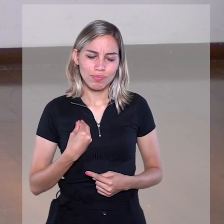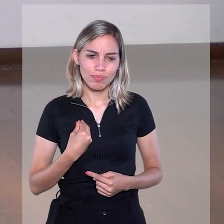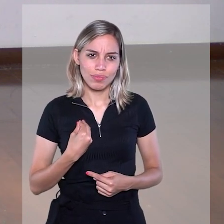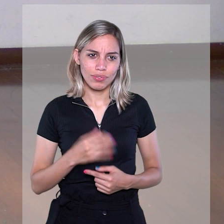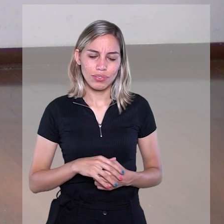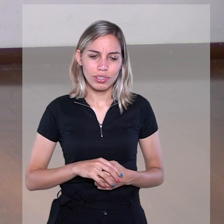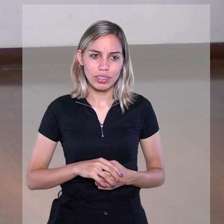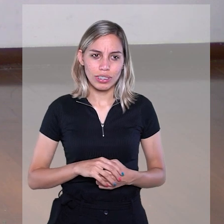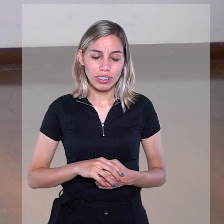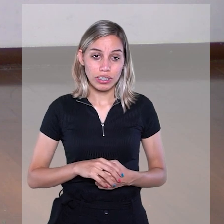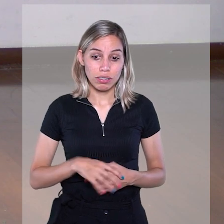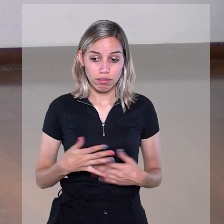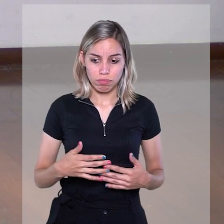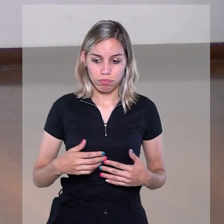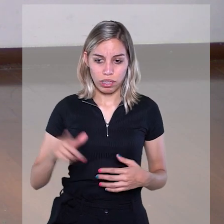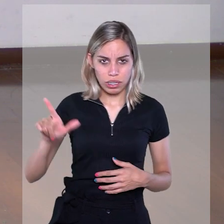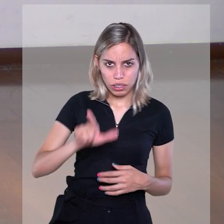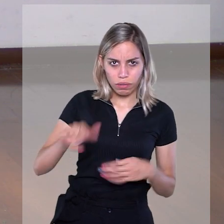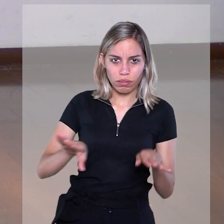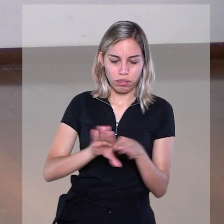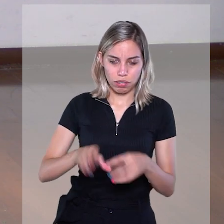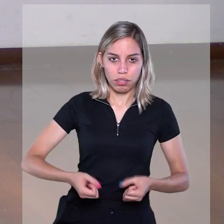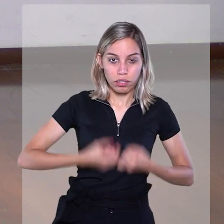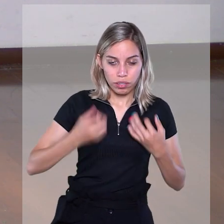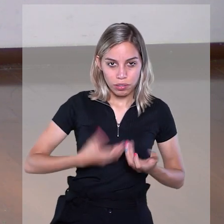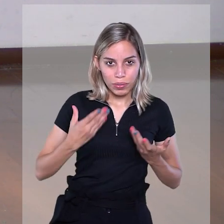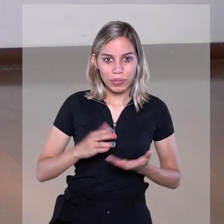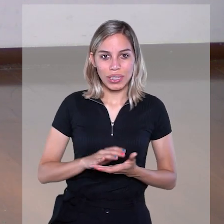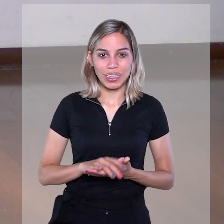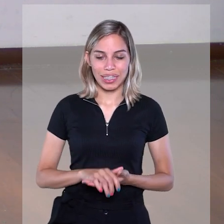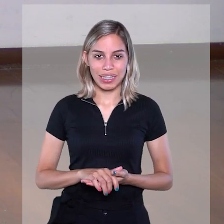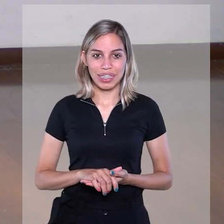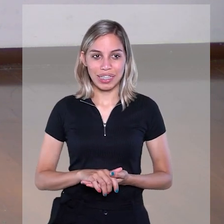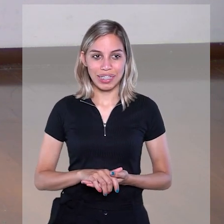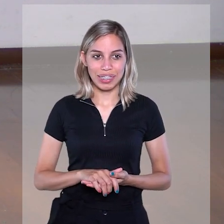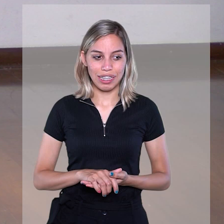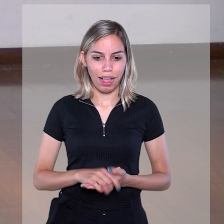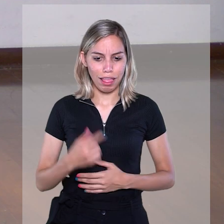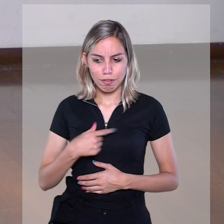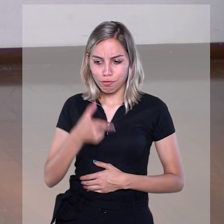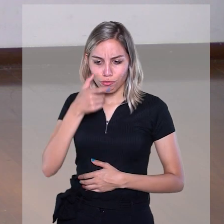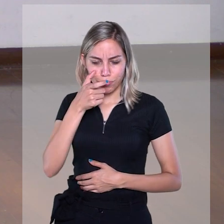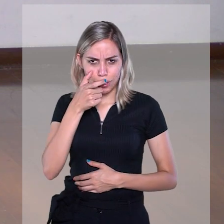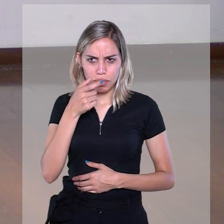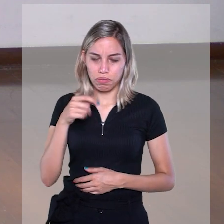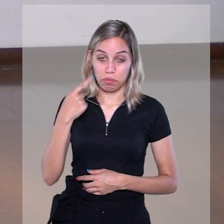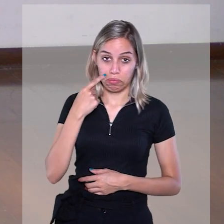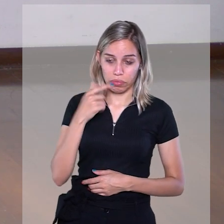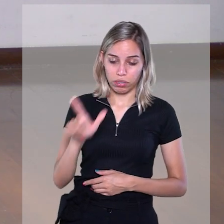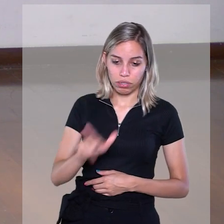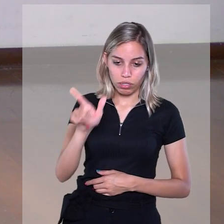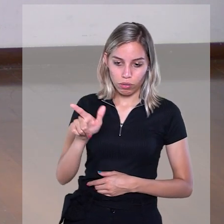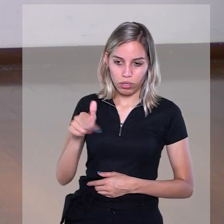e especialmente na poesia, que foi o campo da literatura que mais me interessou naquele momento em que eu também